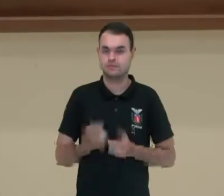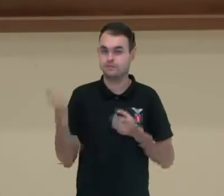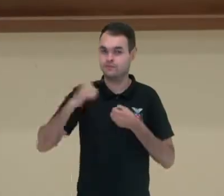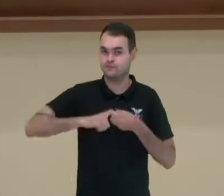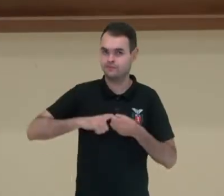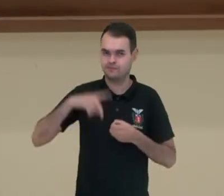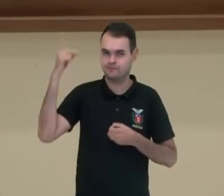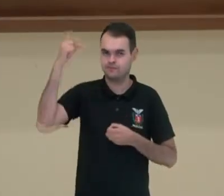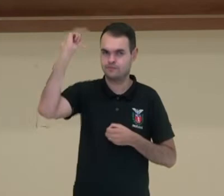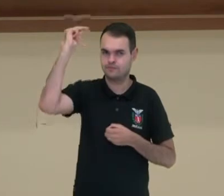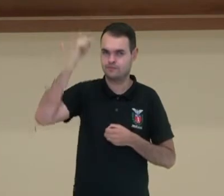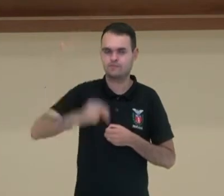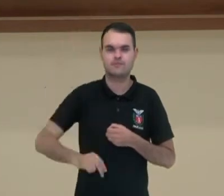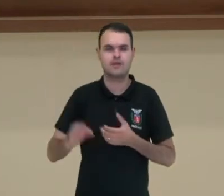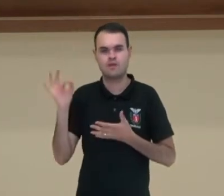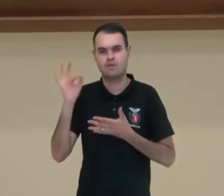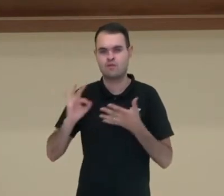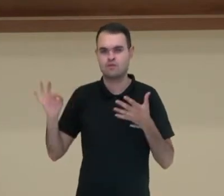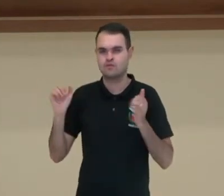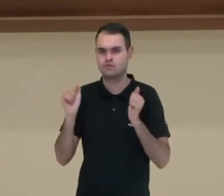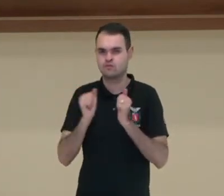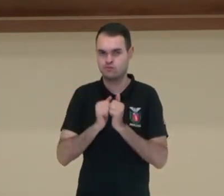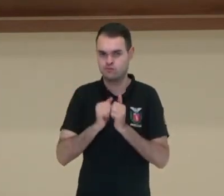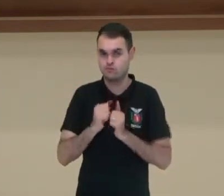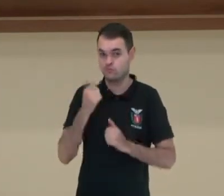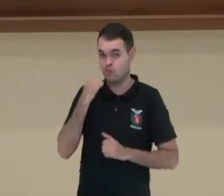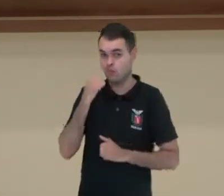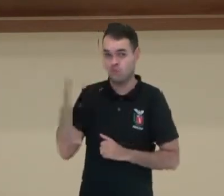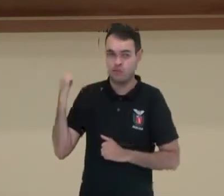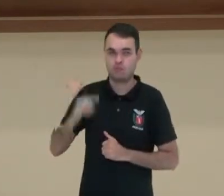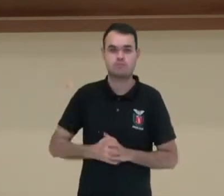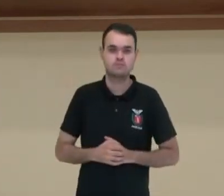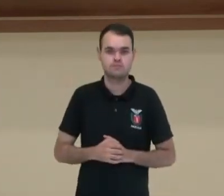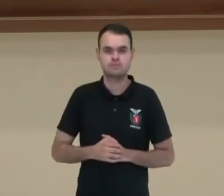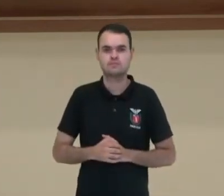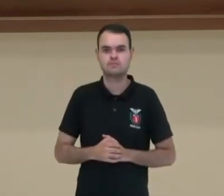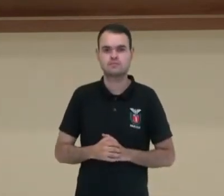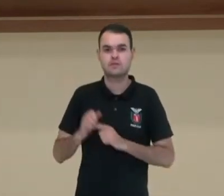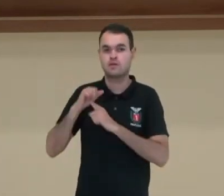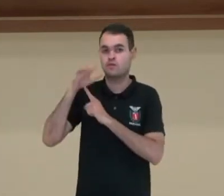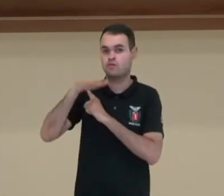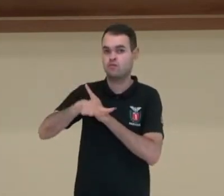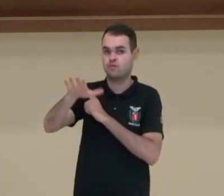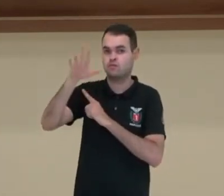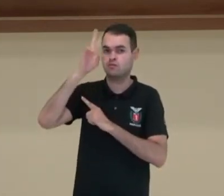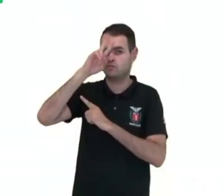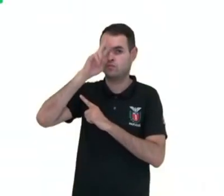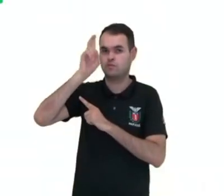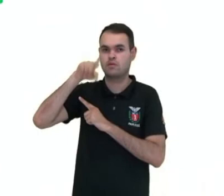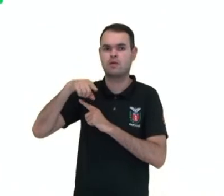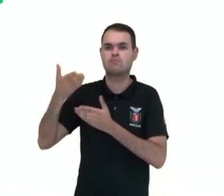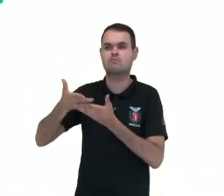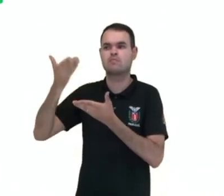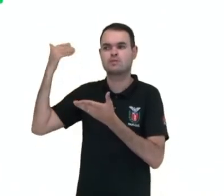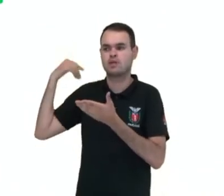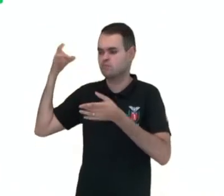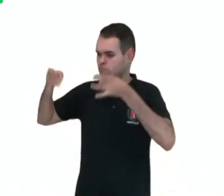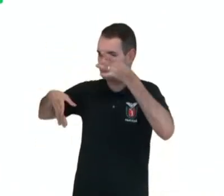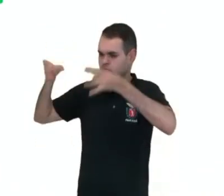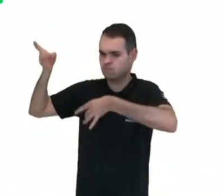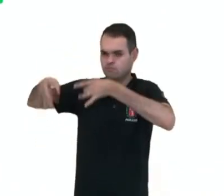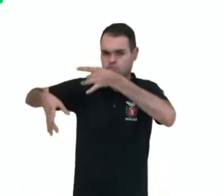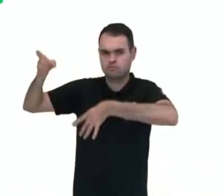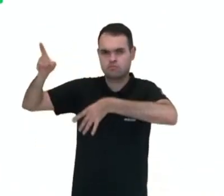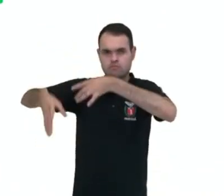Voltei, bora lá, vamos com o Gesta, junto conosco. As fontes históricas são os vestígios que foram deixados no passado pelos seres